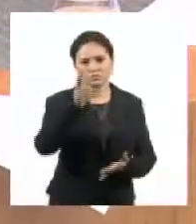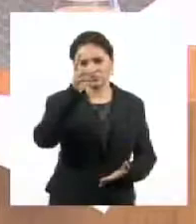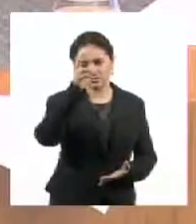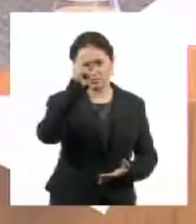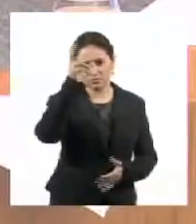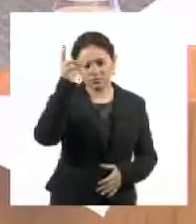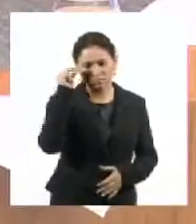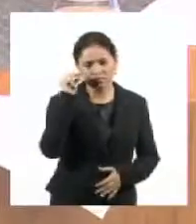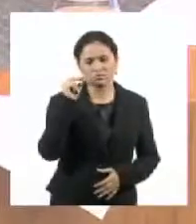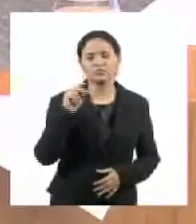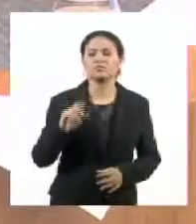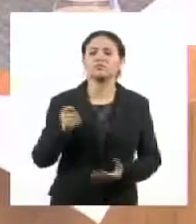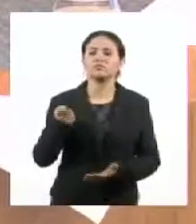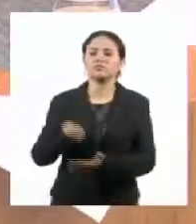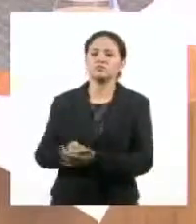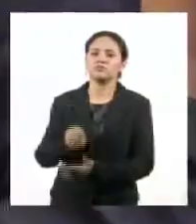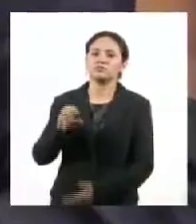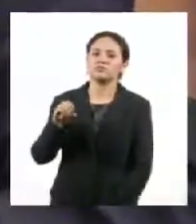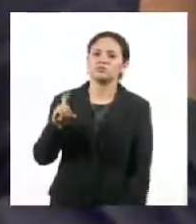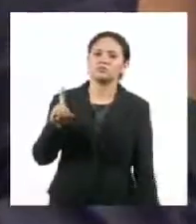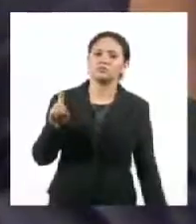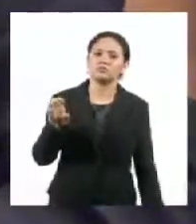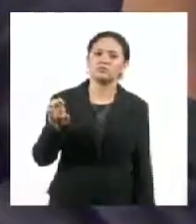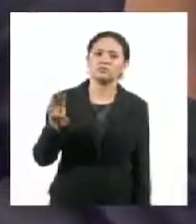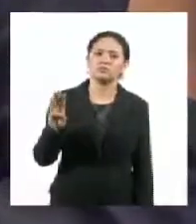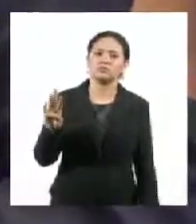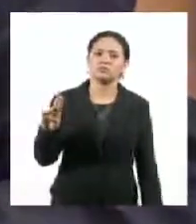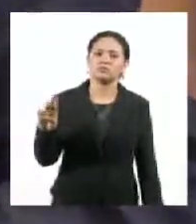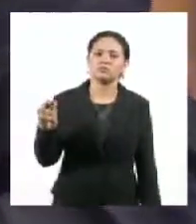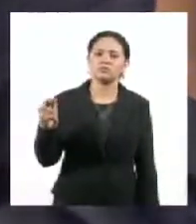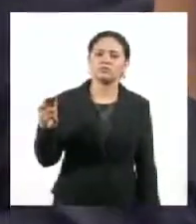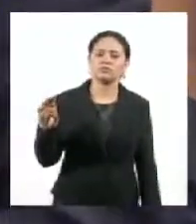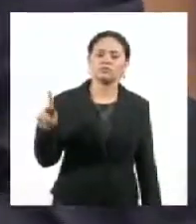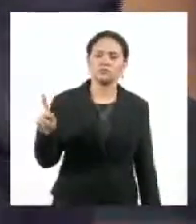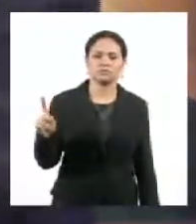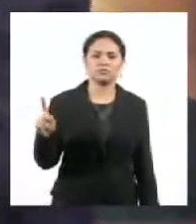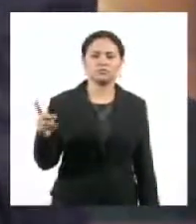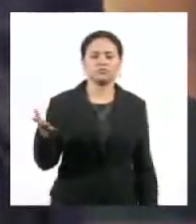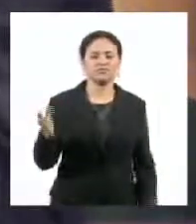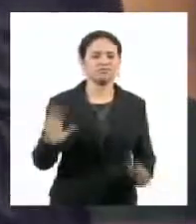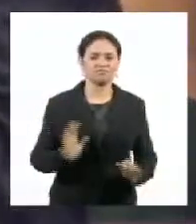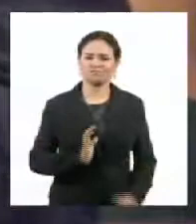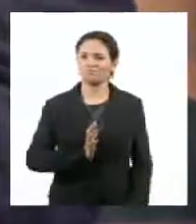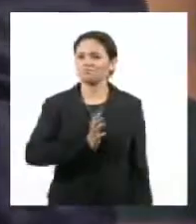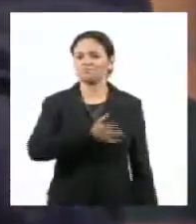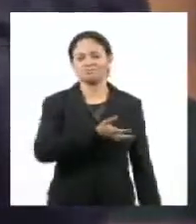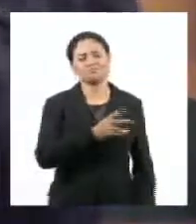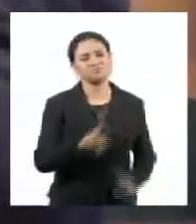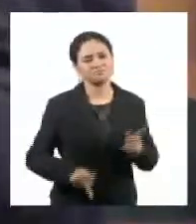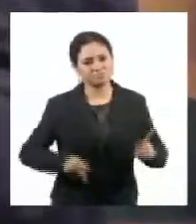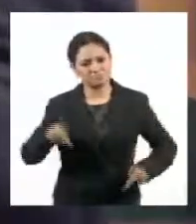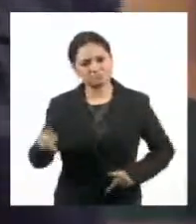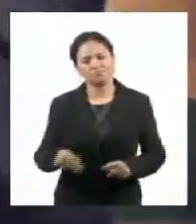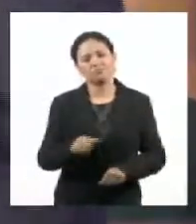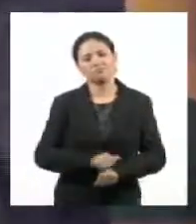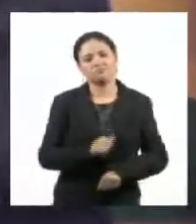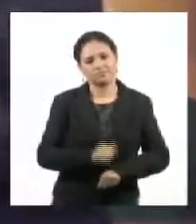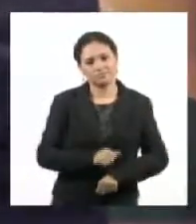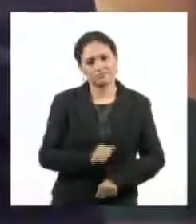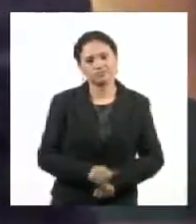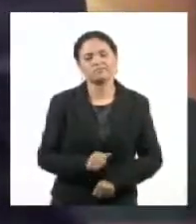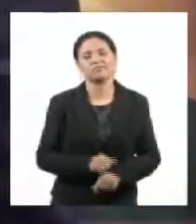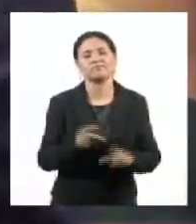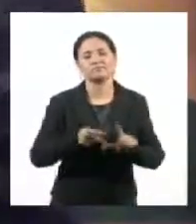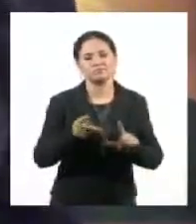senhores, é muita humilhação para a população mais pobre deste estado. É muita humilhação para a população de Passo Miá e de